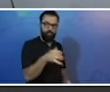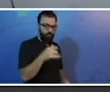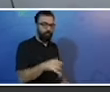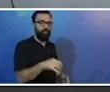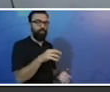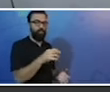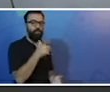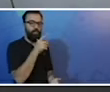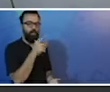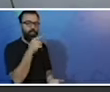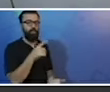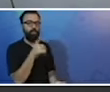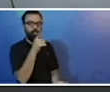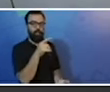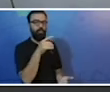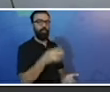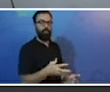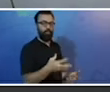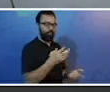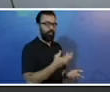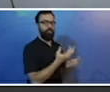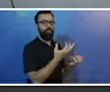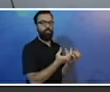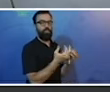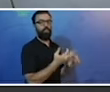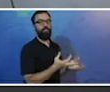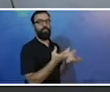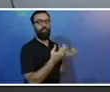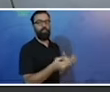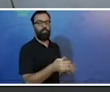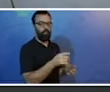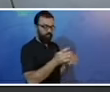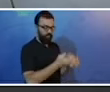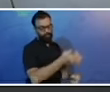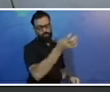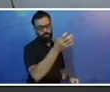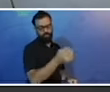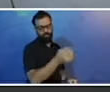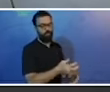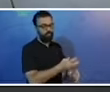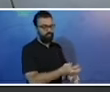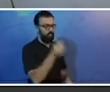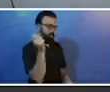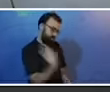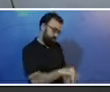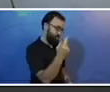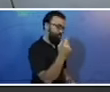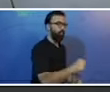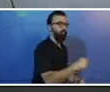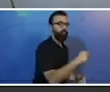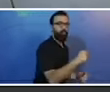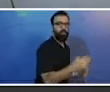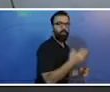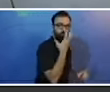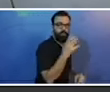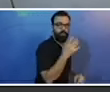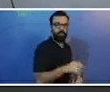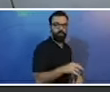boi na água a água no fogo o fogo no pau o pau no cachorro